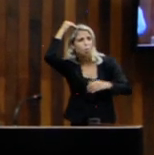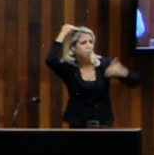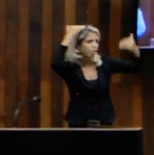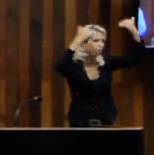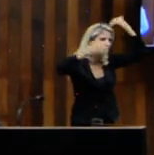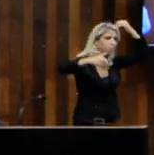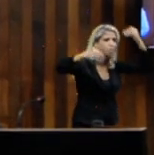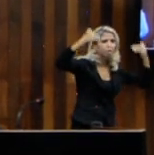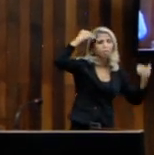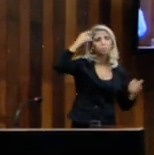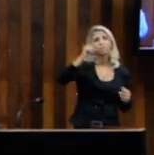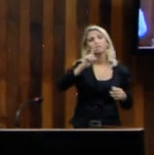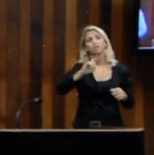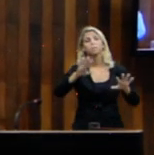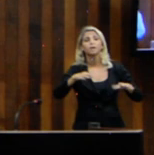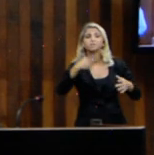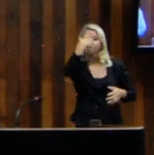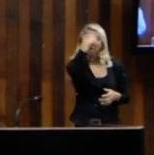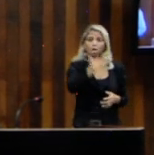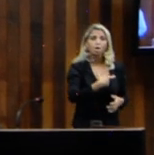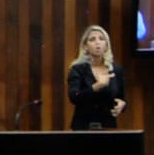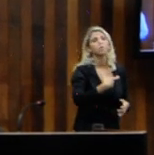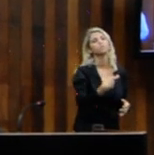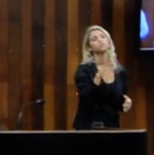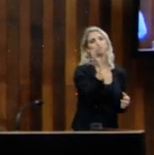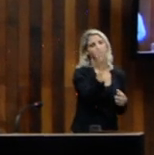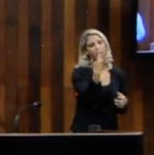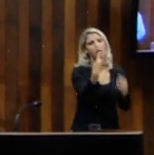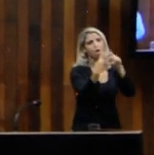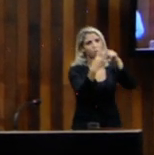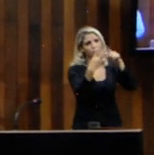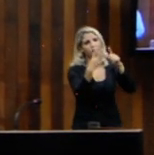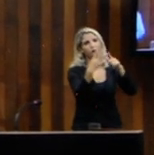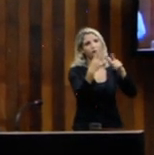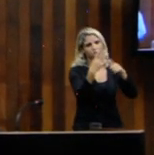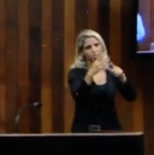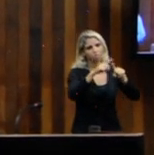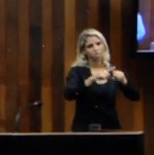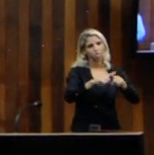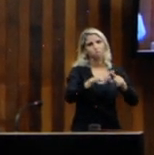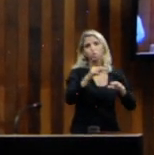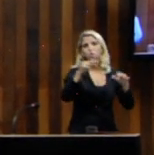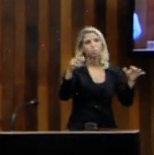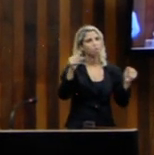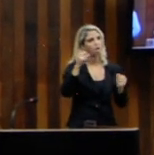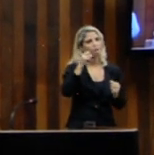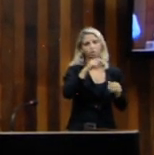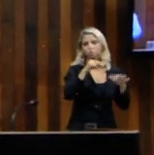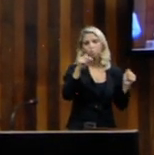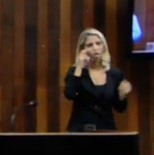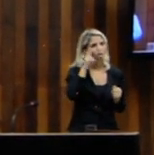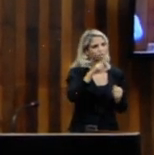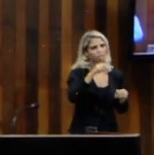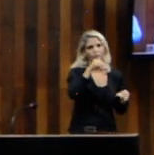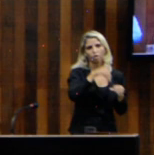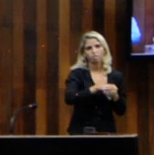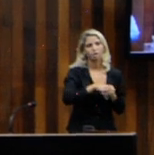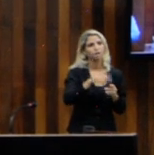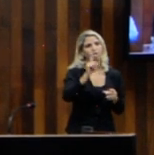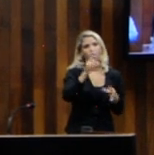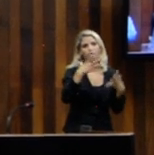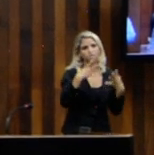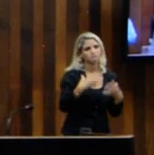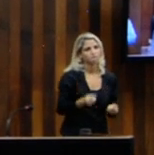conveniente, mas eu estou aqui há 4 mandatos e nunca vi essa casa votar contra o trabalhador, nunca vi essa casa não defender